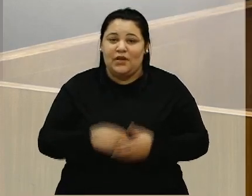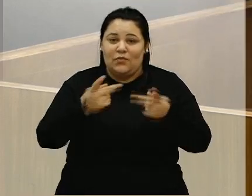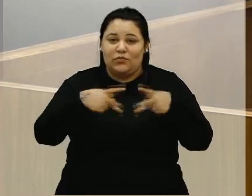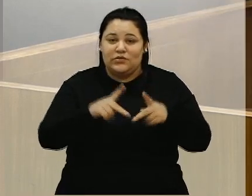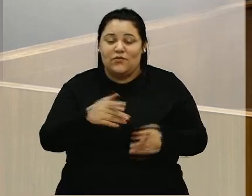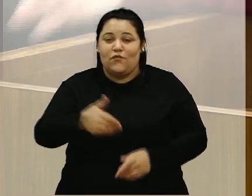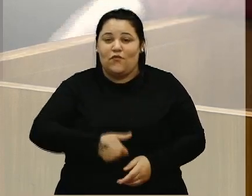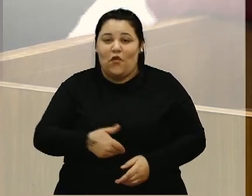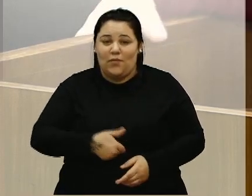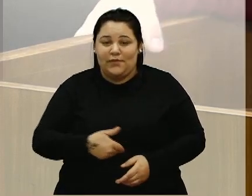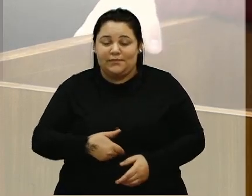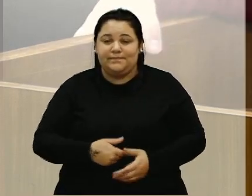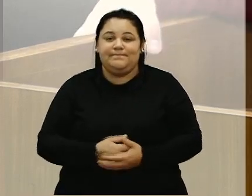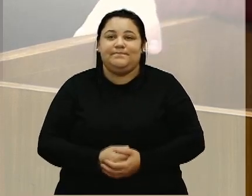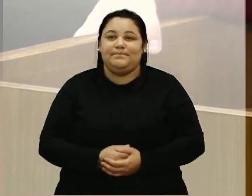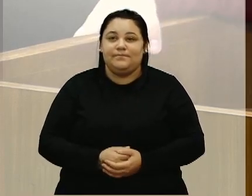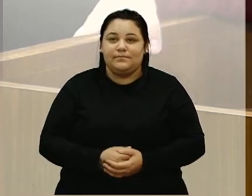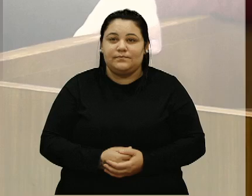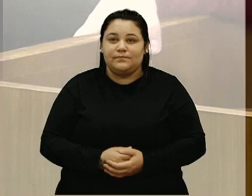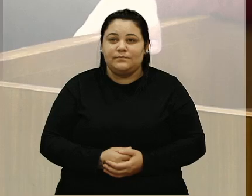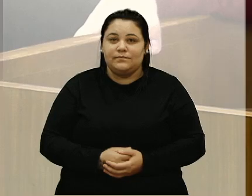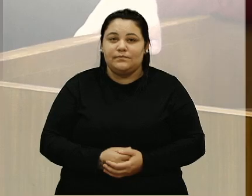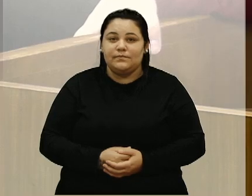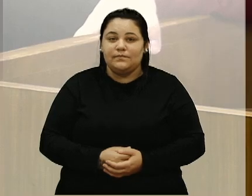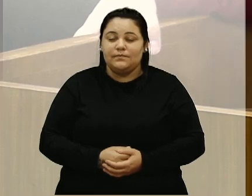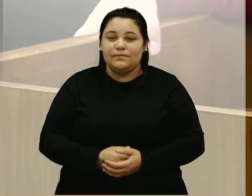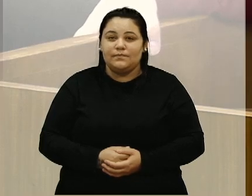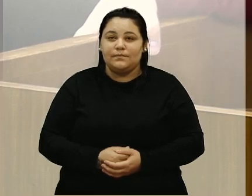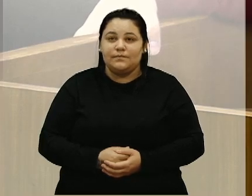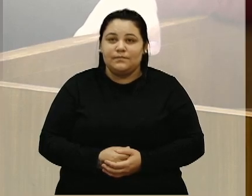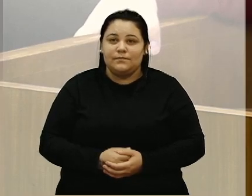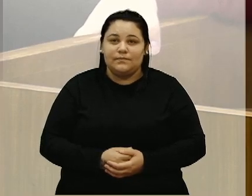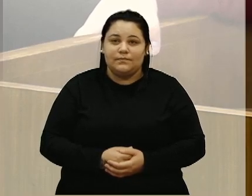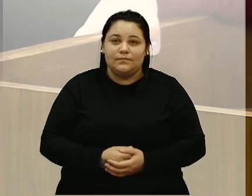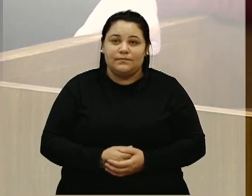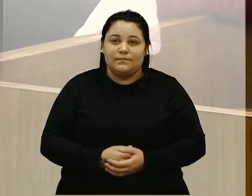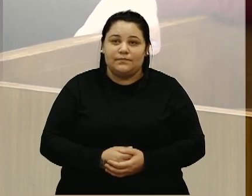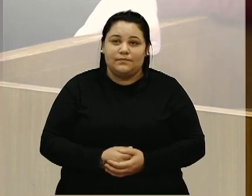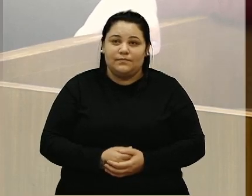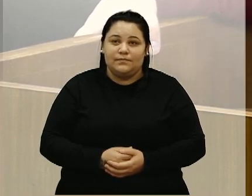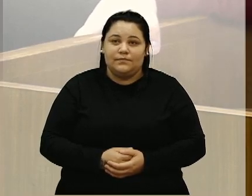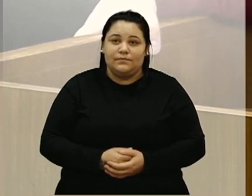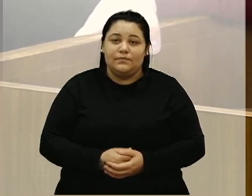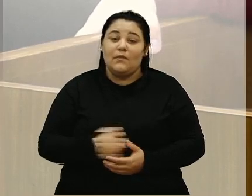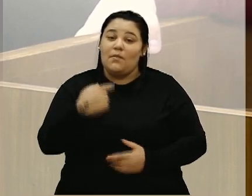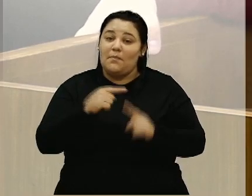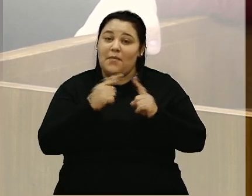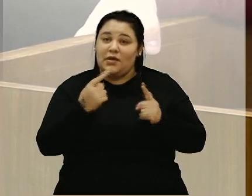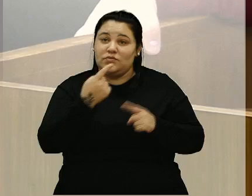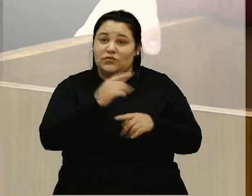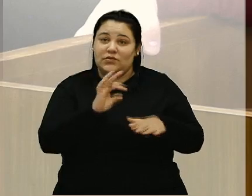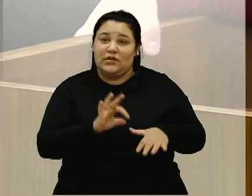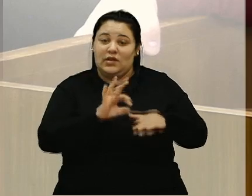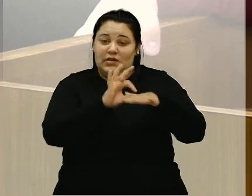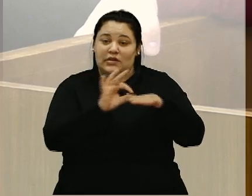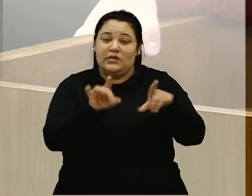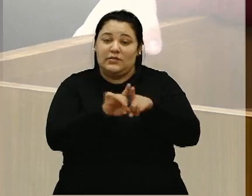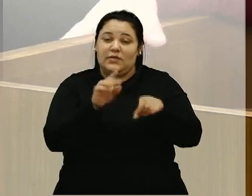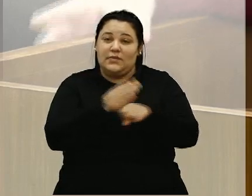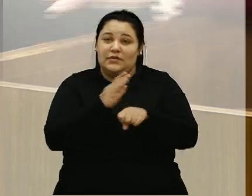fome. Então, Uma parte. não digo que tem as suas mãos, vereador, mas o senhor era líder de um governo que fechou as cozinhas